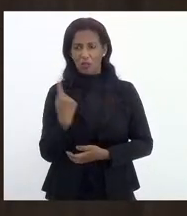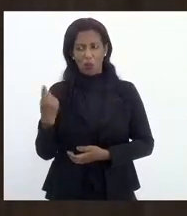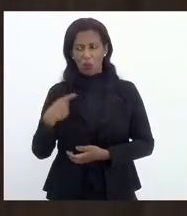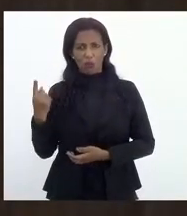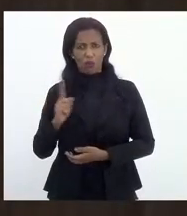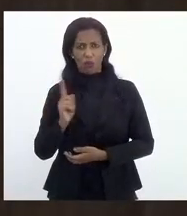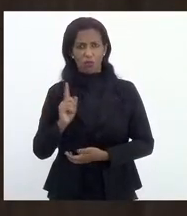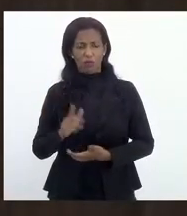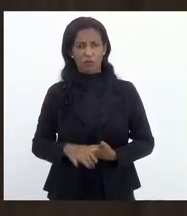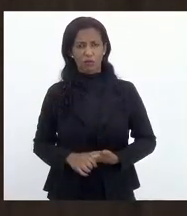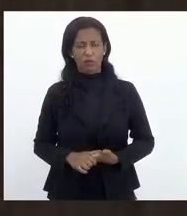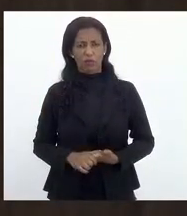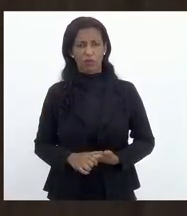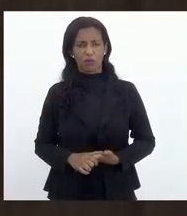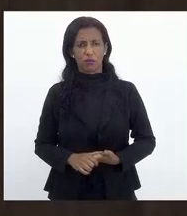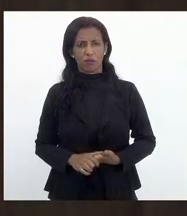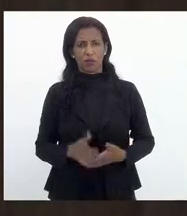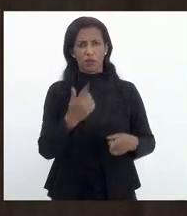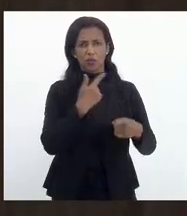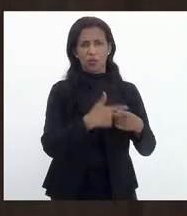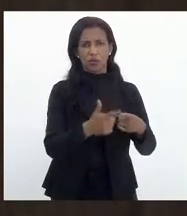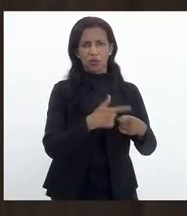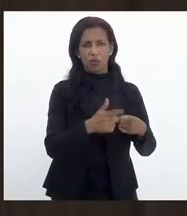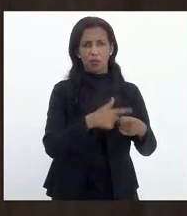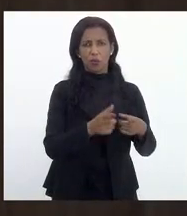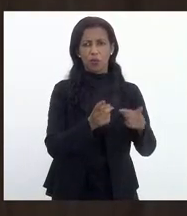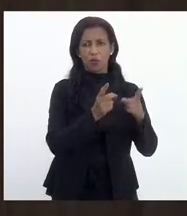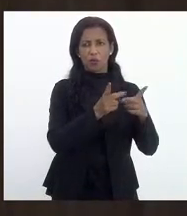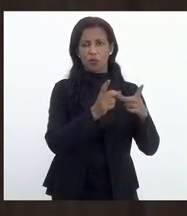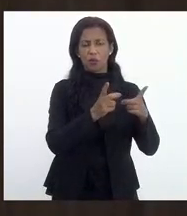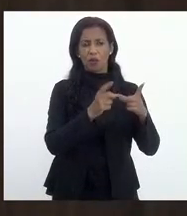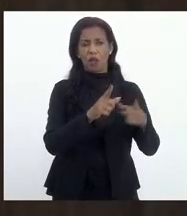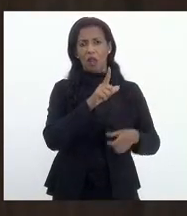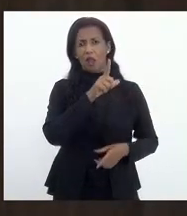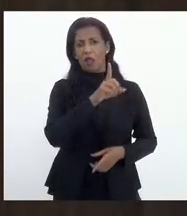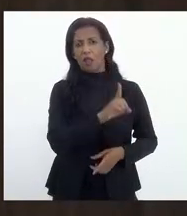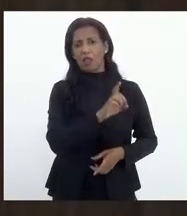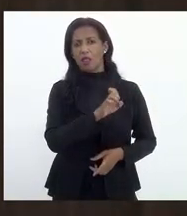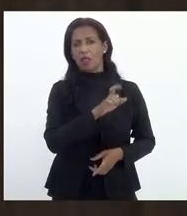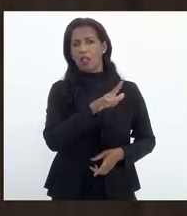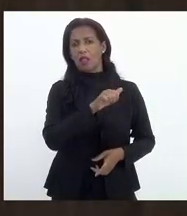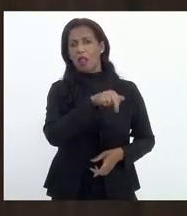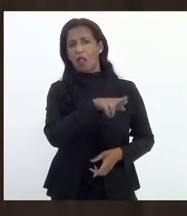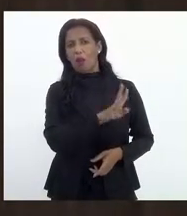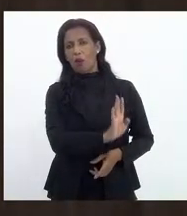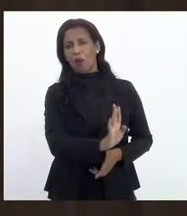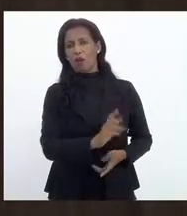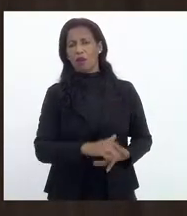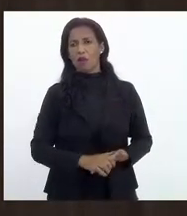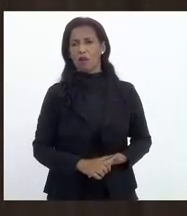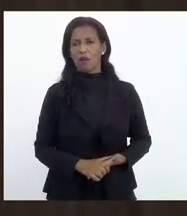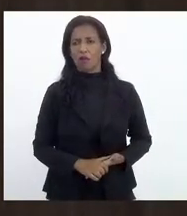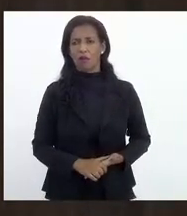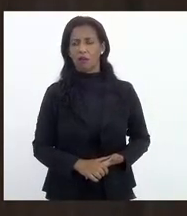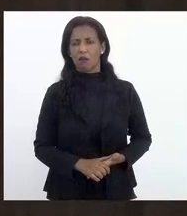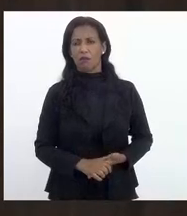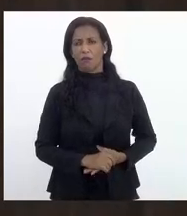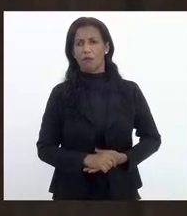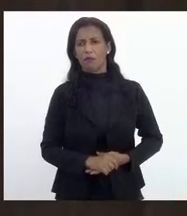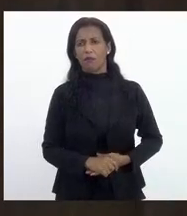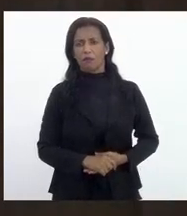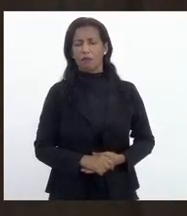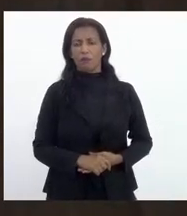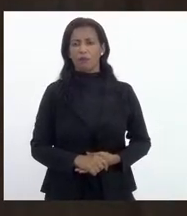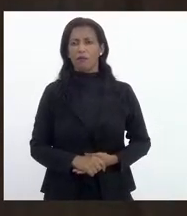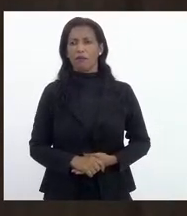nosso de uma caixa que começou a ser penhorada lá entendeu dela ué o que